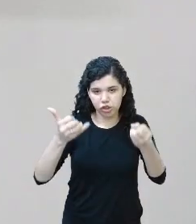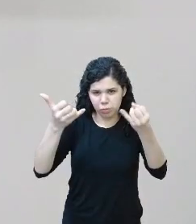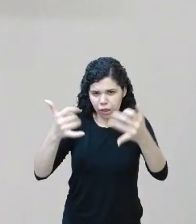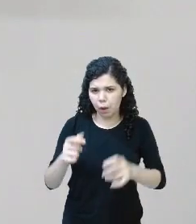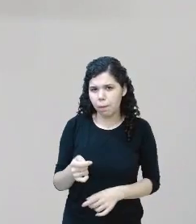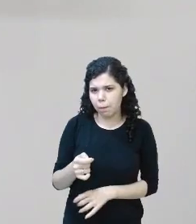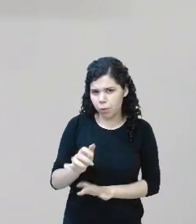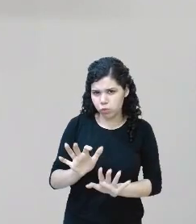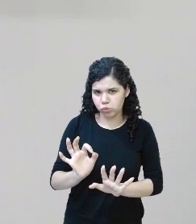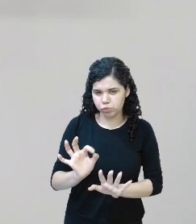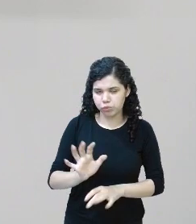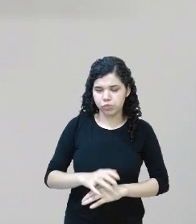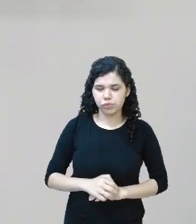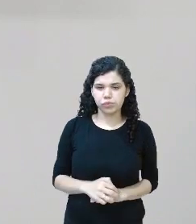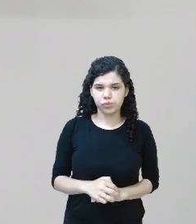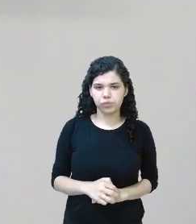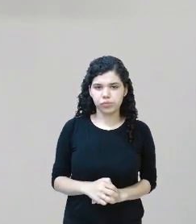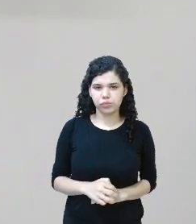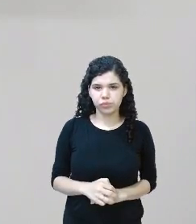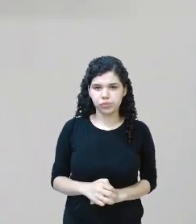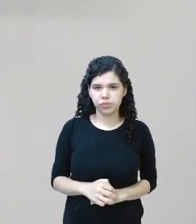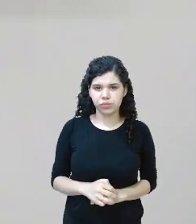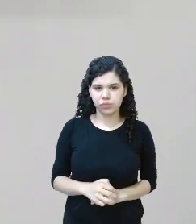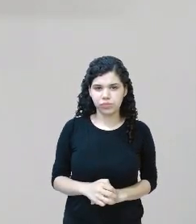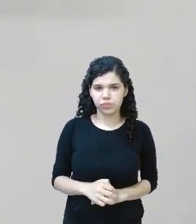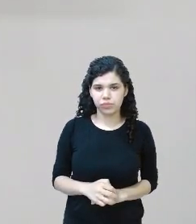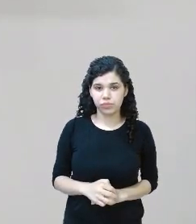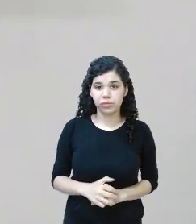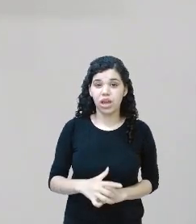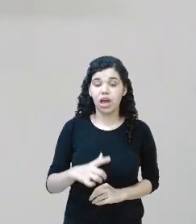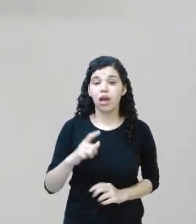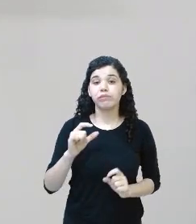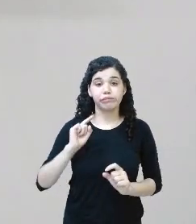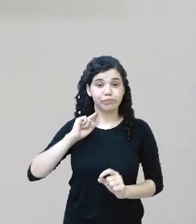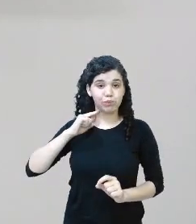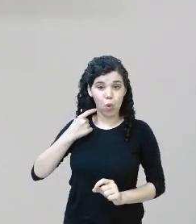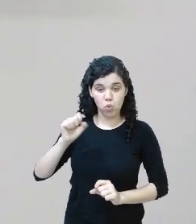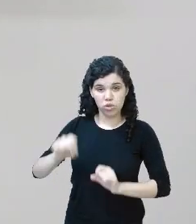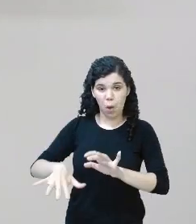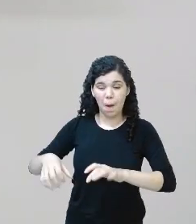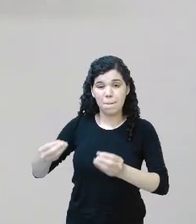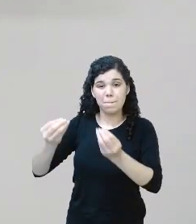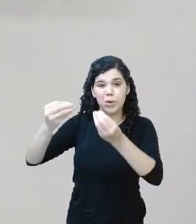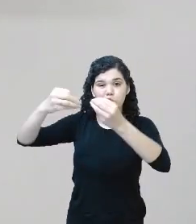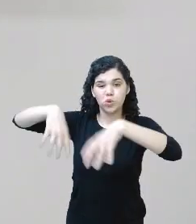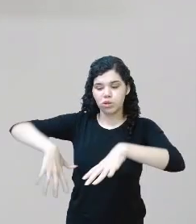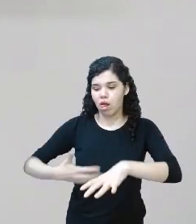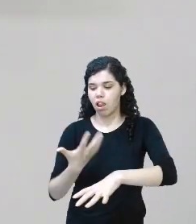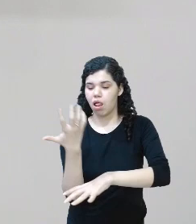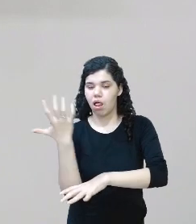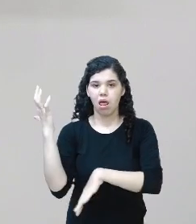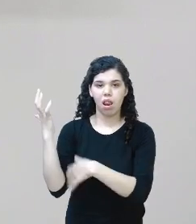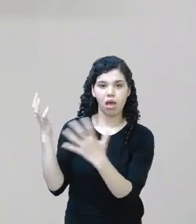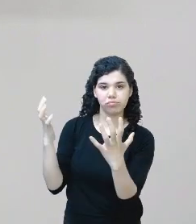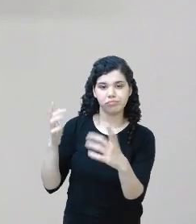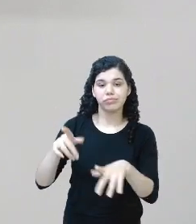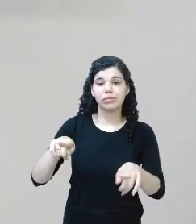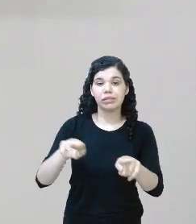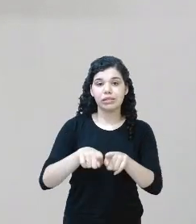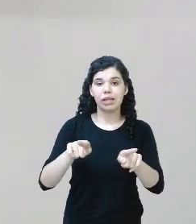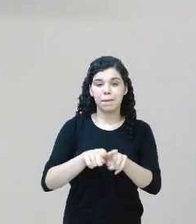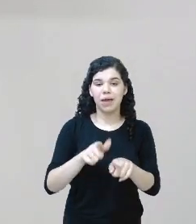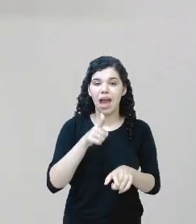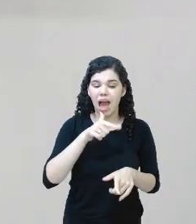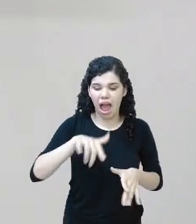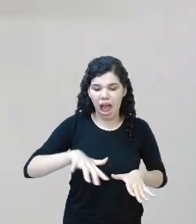sobre isso. Acontece de matar as plantas e os animais, altera a qualidade de